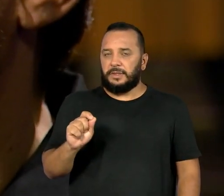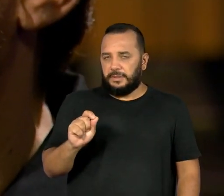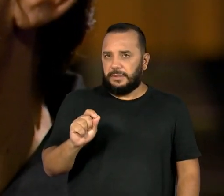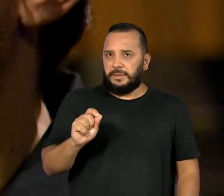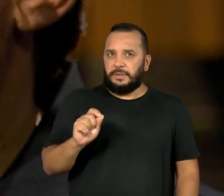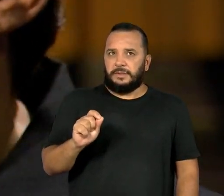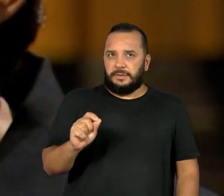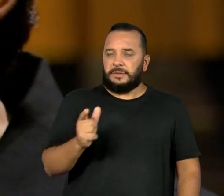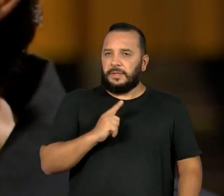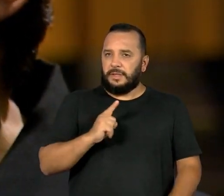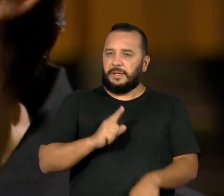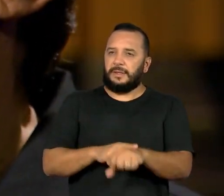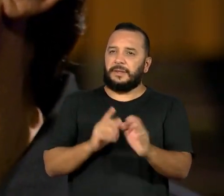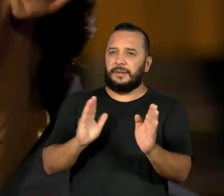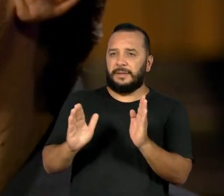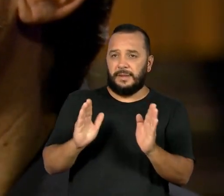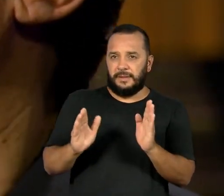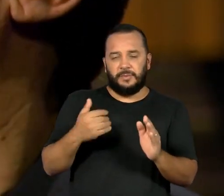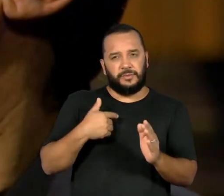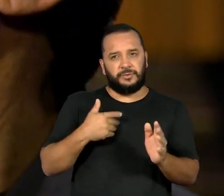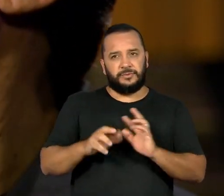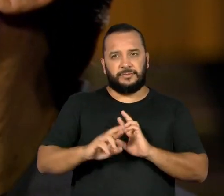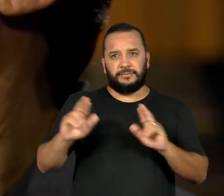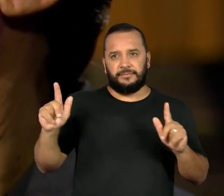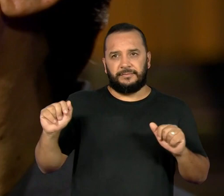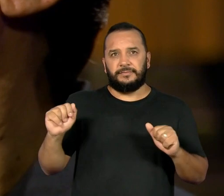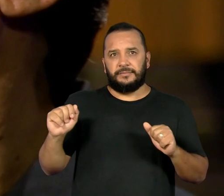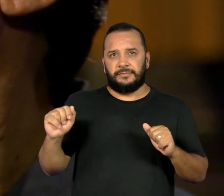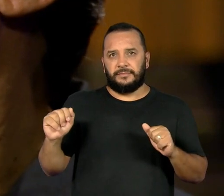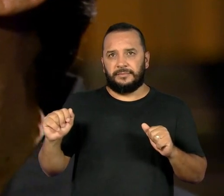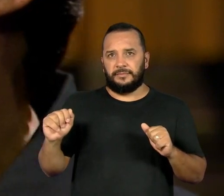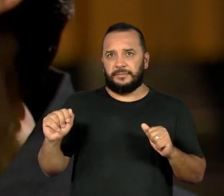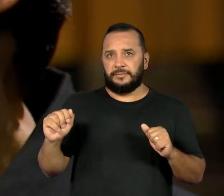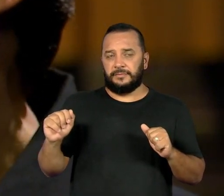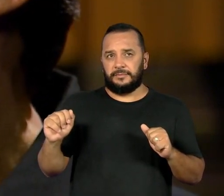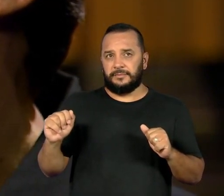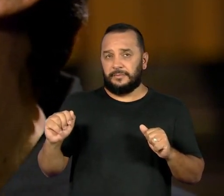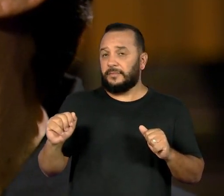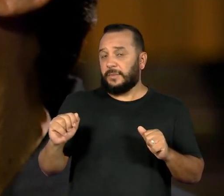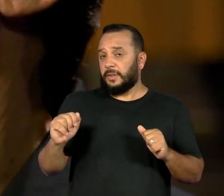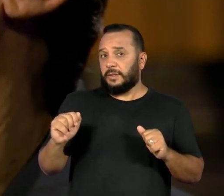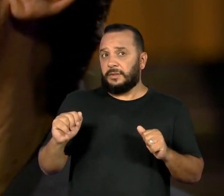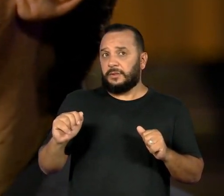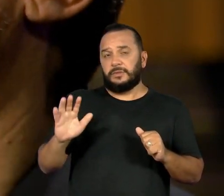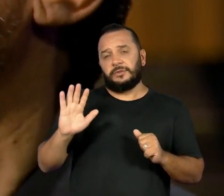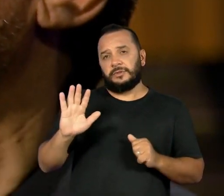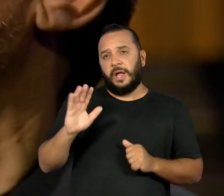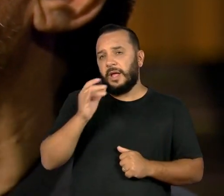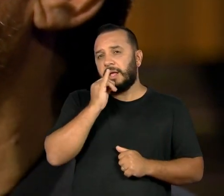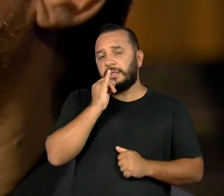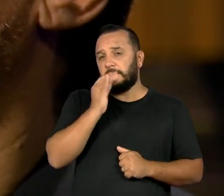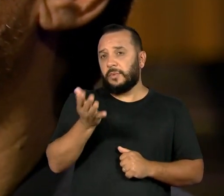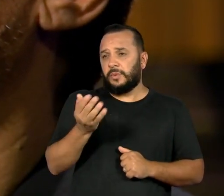pouco tempo estava completamente de fora do jogo, né? E nem no banco de reserva estava escondido.